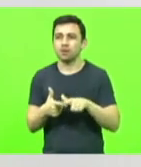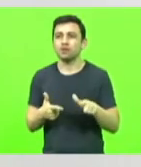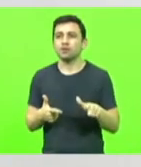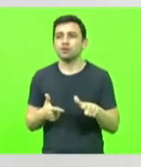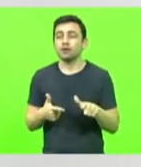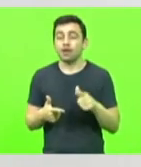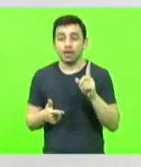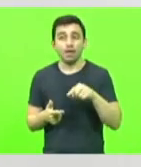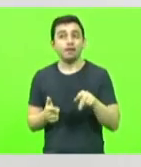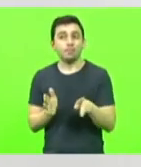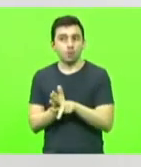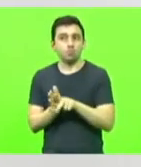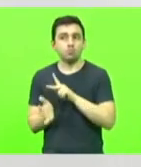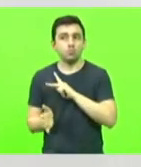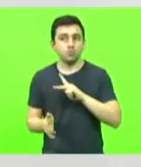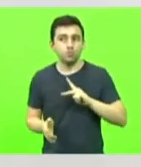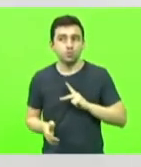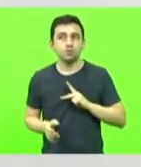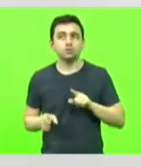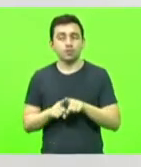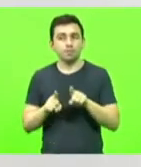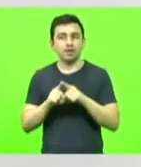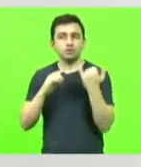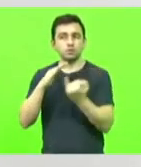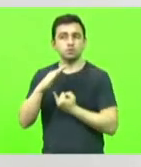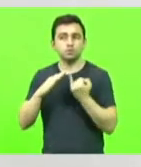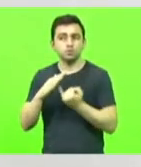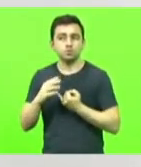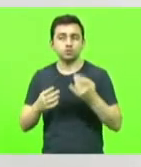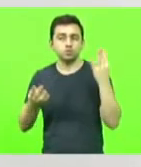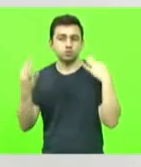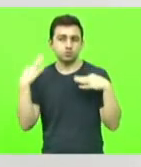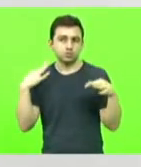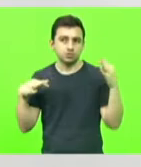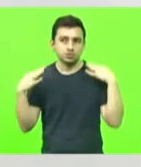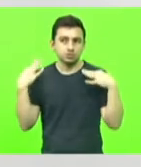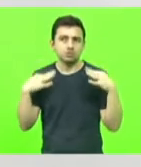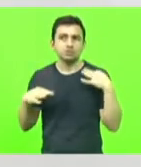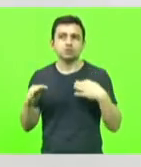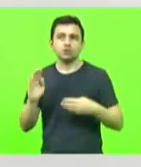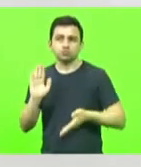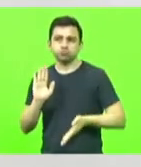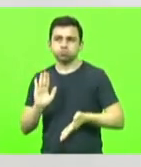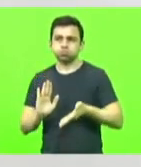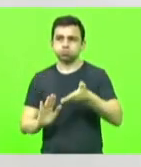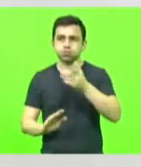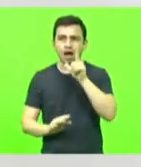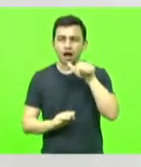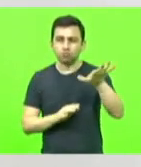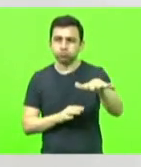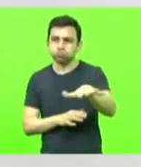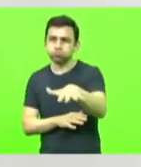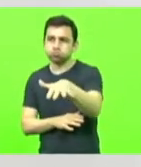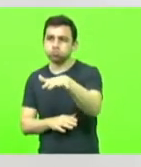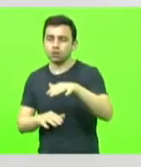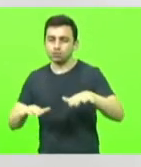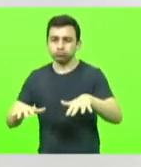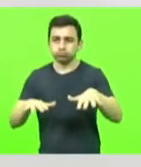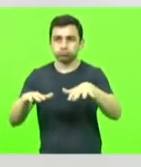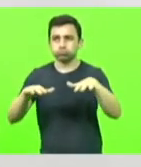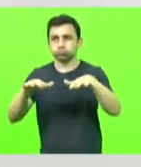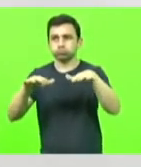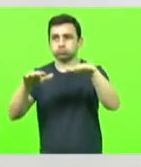público, ameaçam nossa indústria do turismo, assim como a elevação sistemática do nível do mar que ameaça nossas cidades,